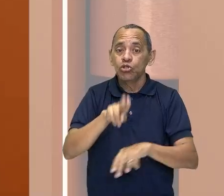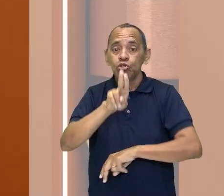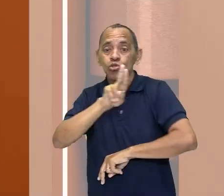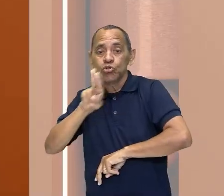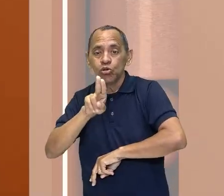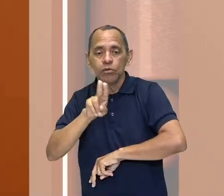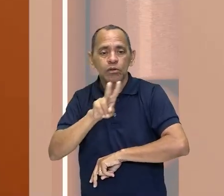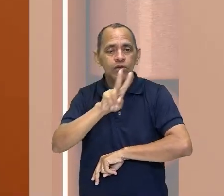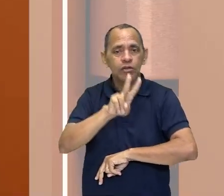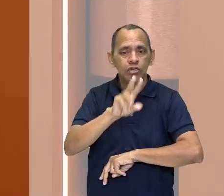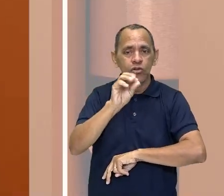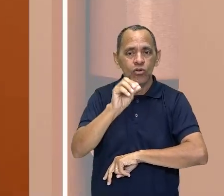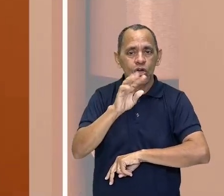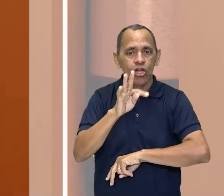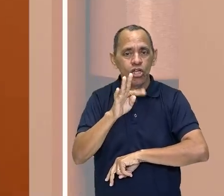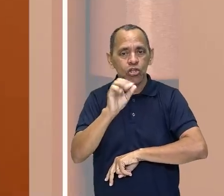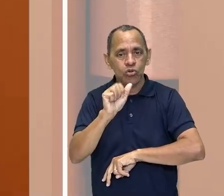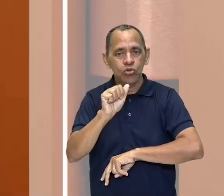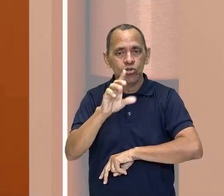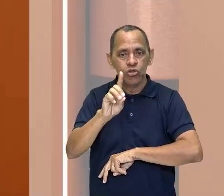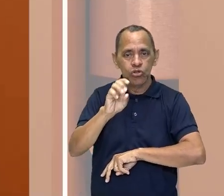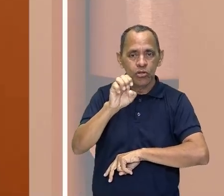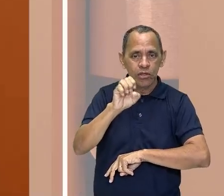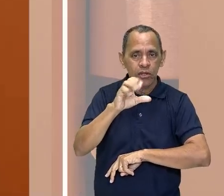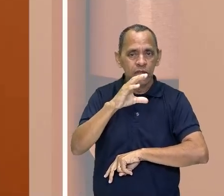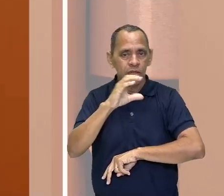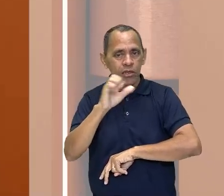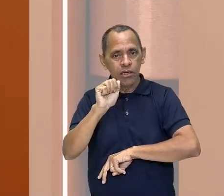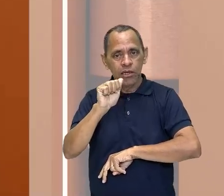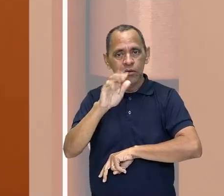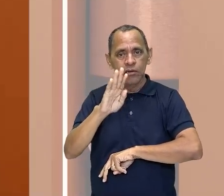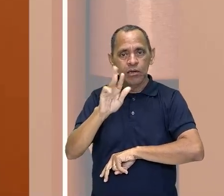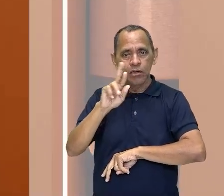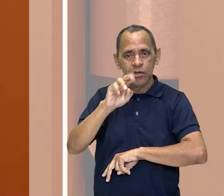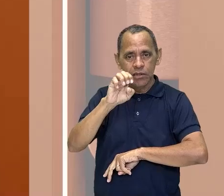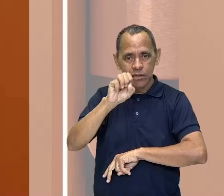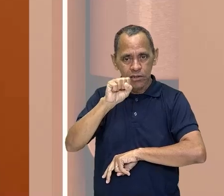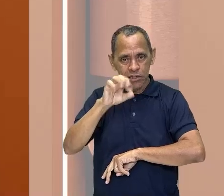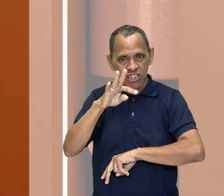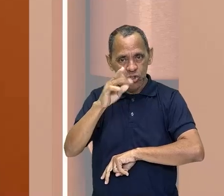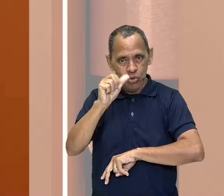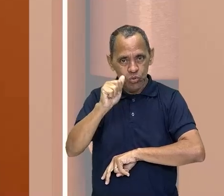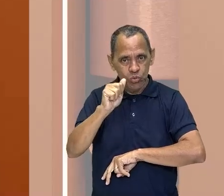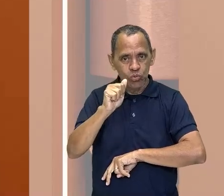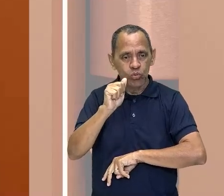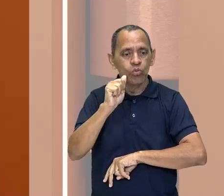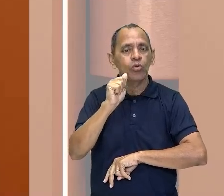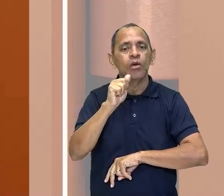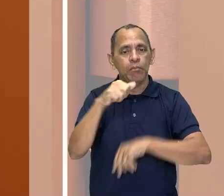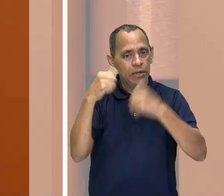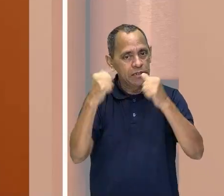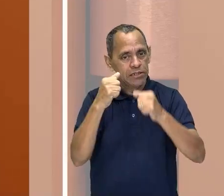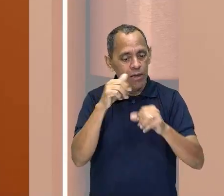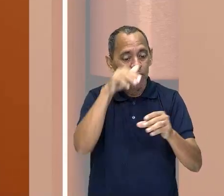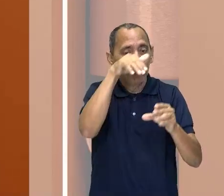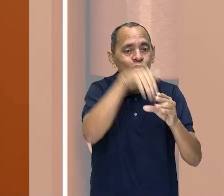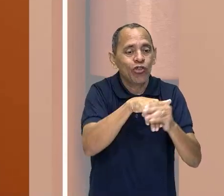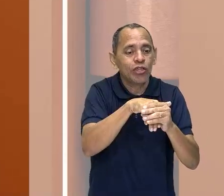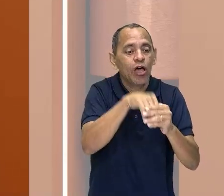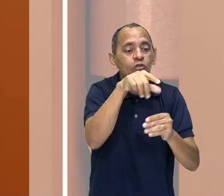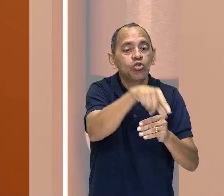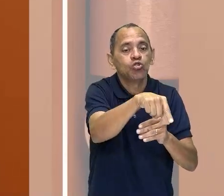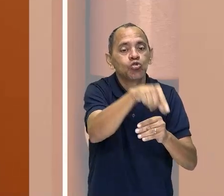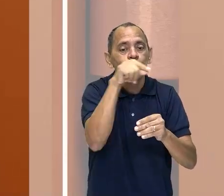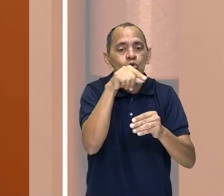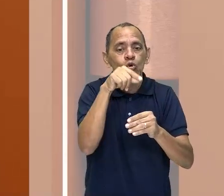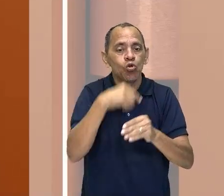figurado, obviamente, figurativamente, e ele votava, iria para onde justamente o coronel quer que ele fosse.